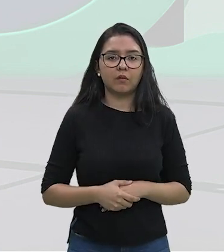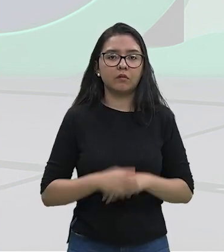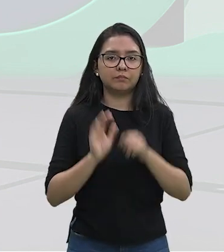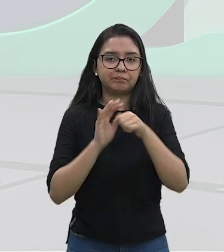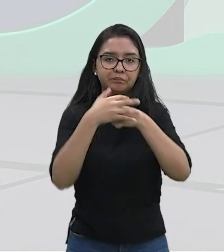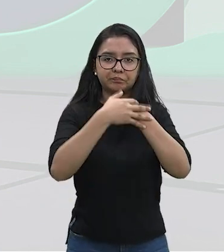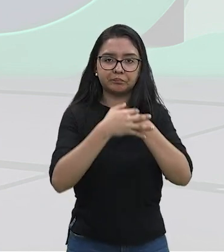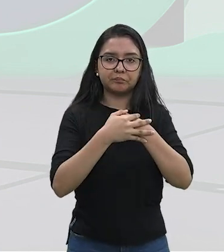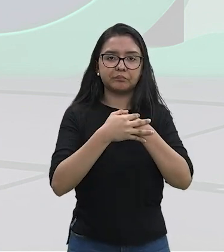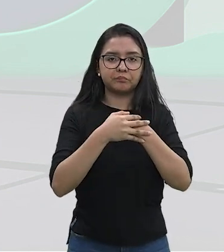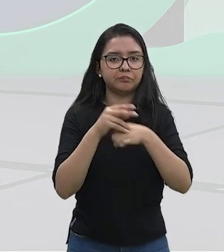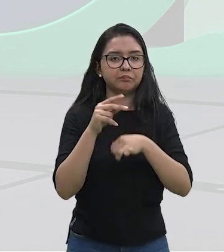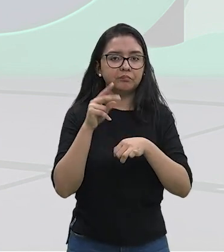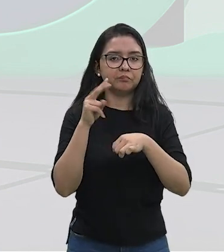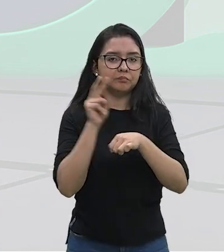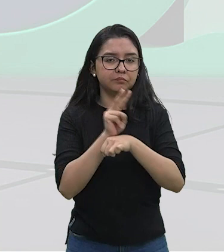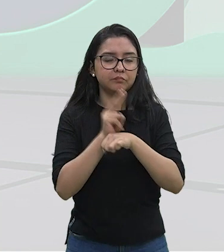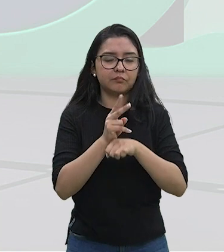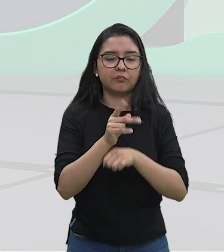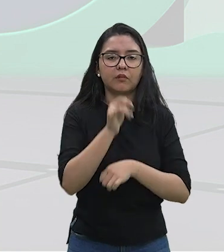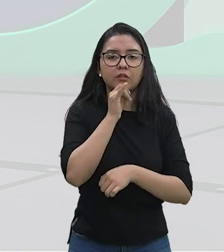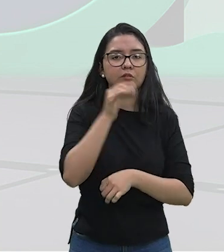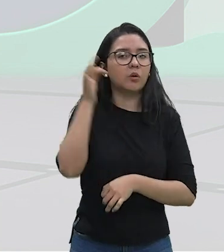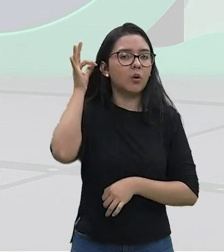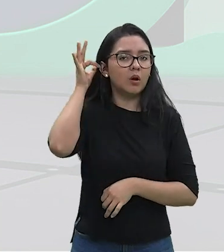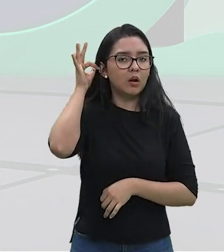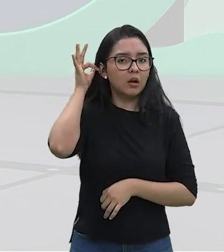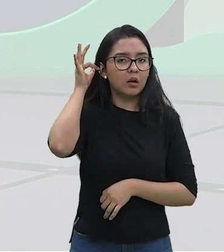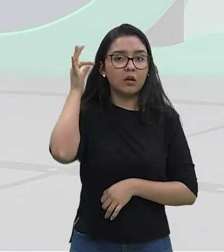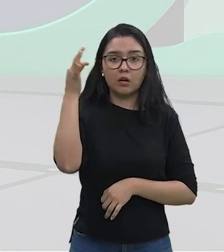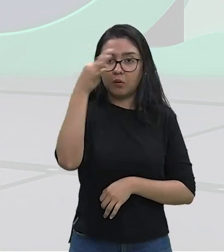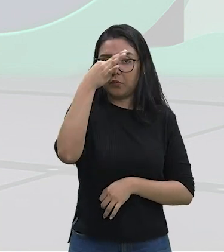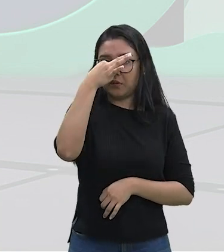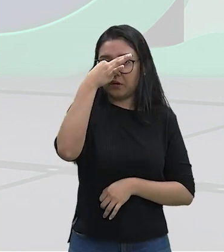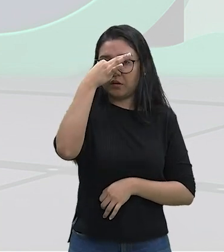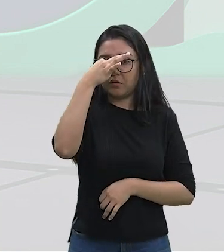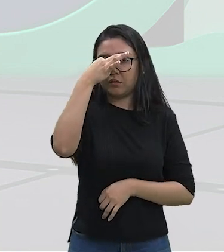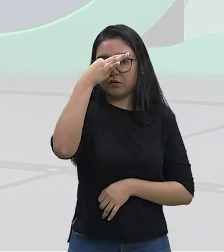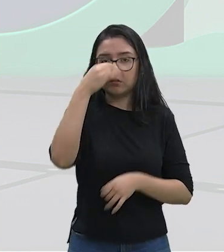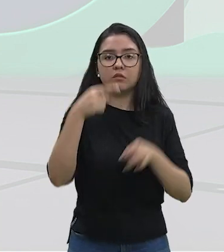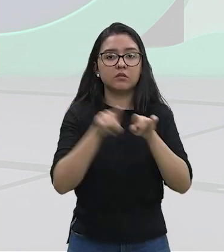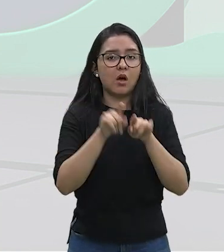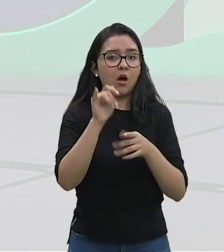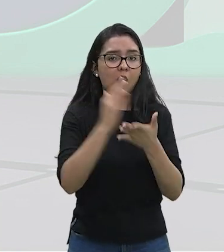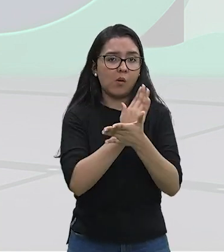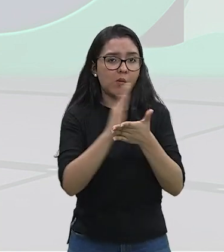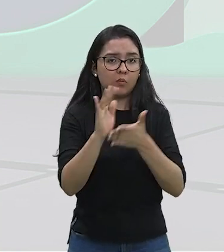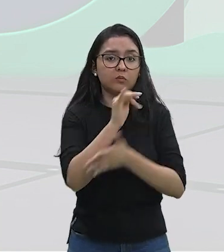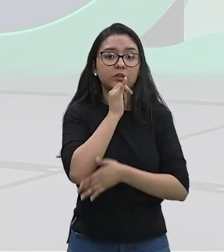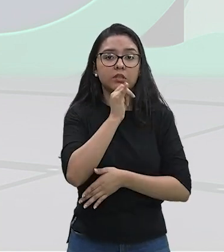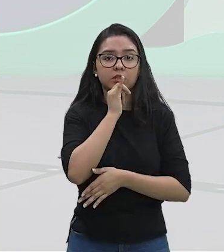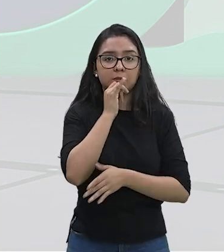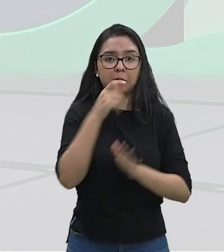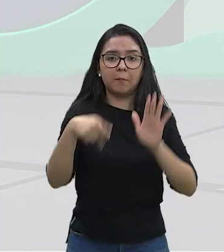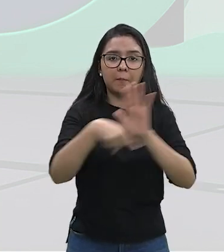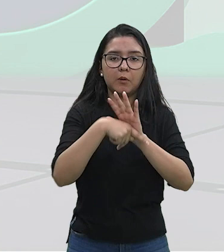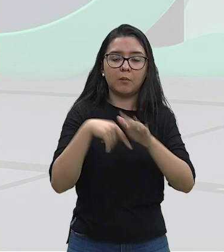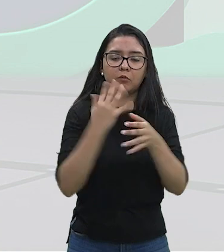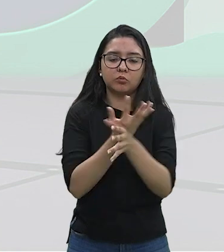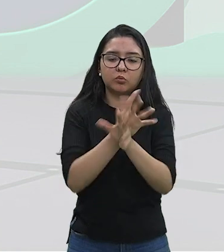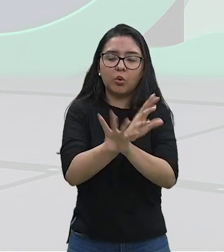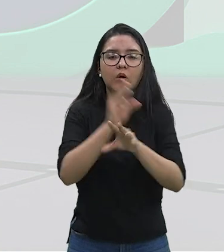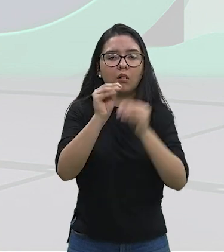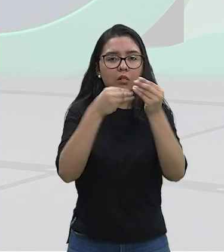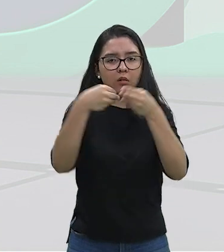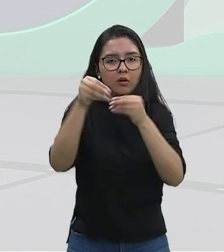revestimento, né? Então, por exemplo, a orelha, o nariz, a traqueia são exemplos de cartilagem, tá? Bom,